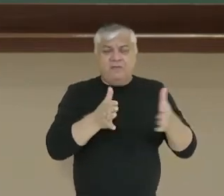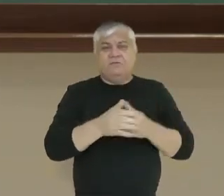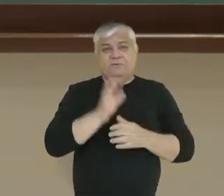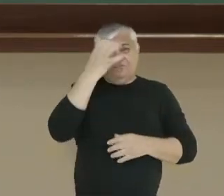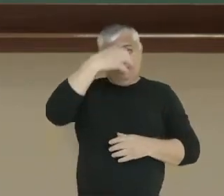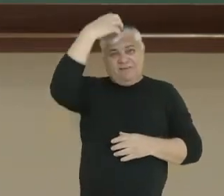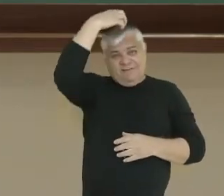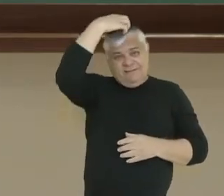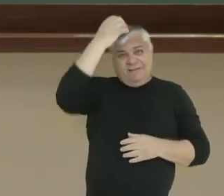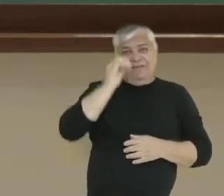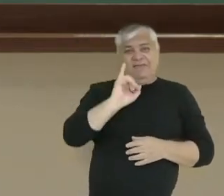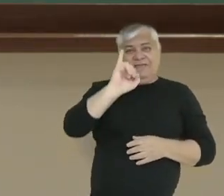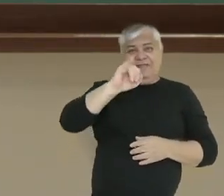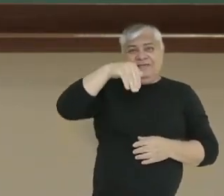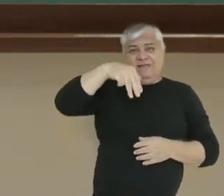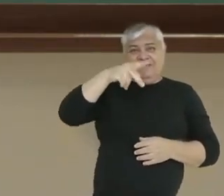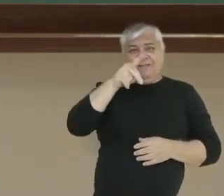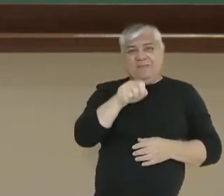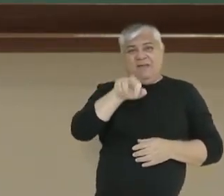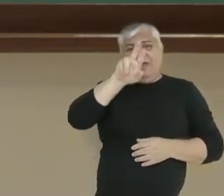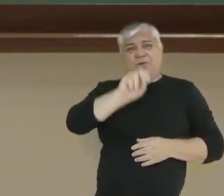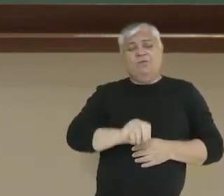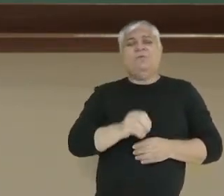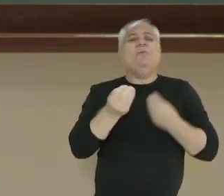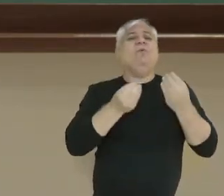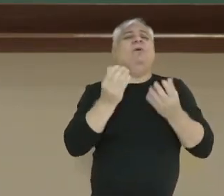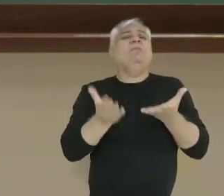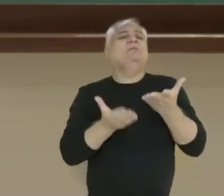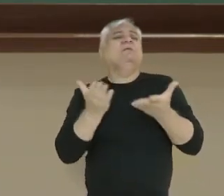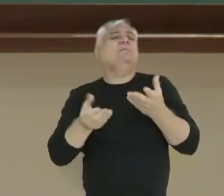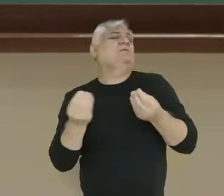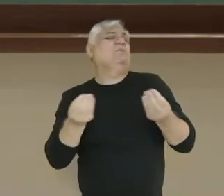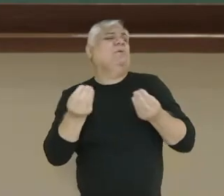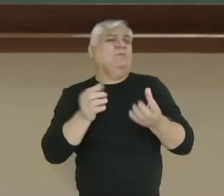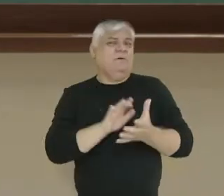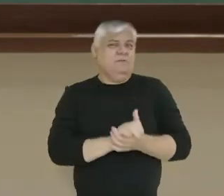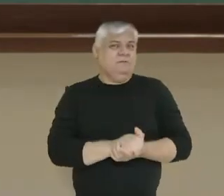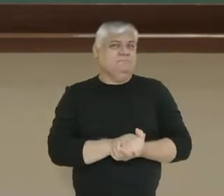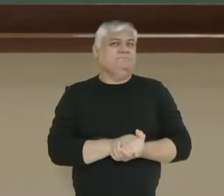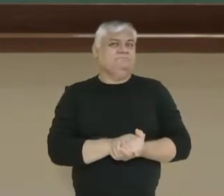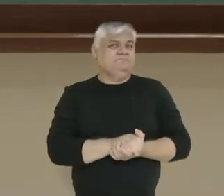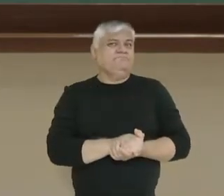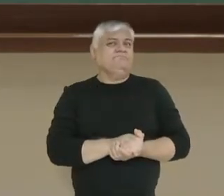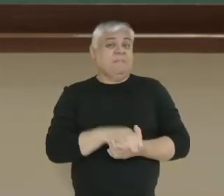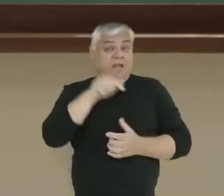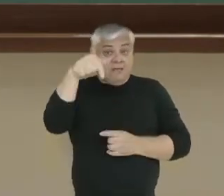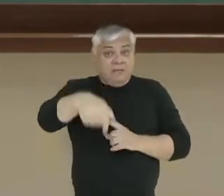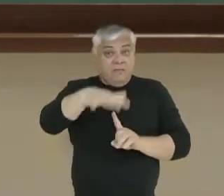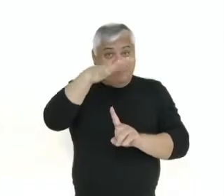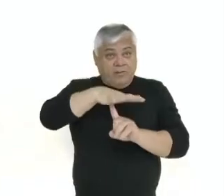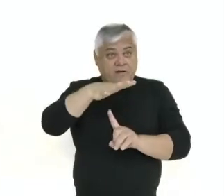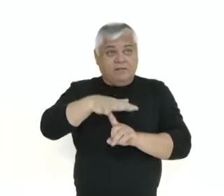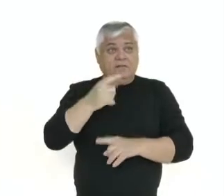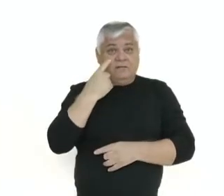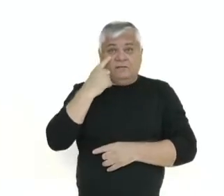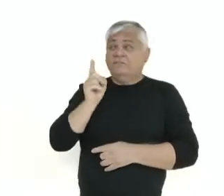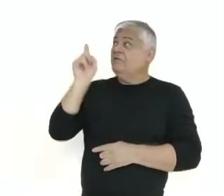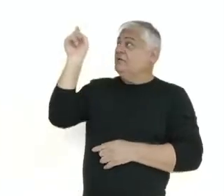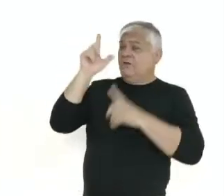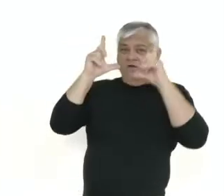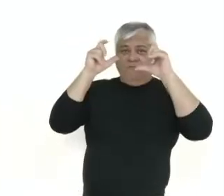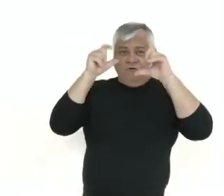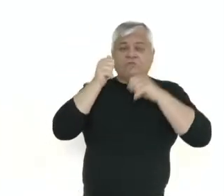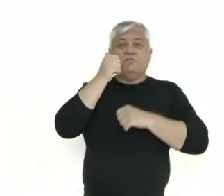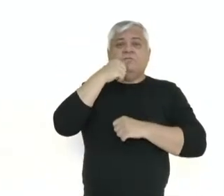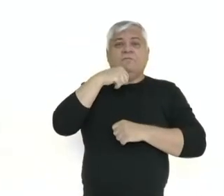especial, como é que ocorria esse tratamento no estado do Paraná? Que a gente tem uma imagem de uma mãe indígena com o